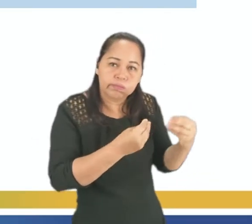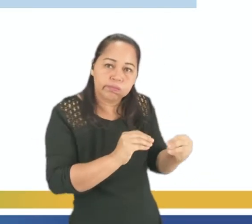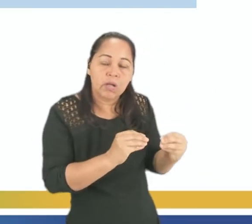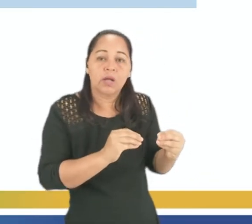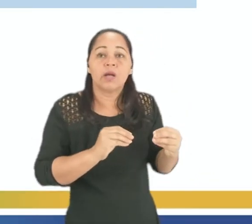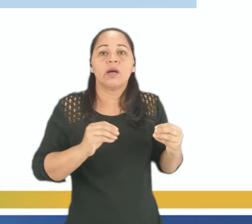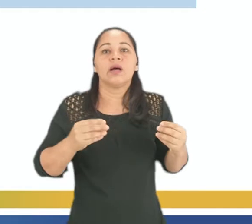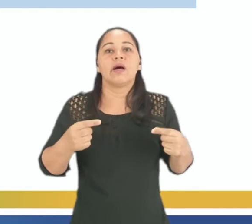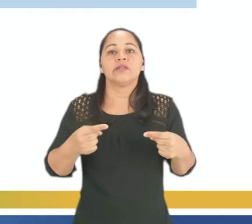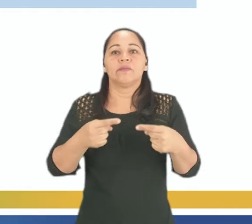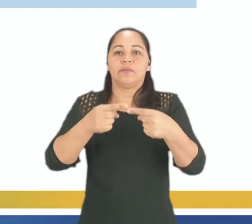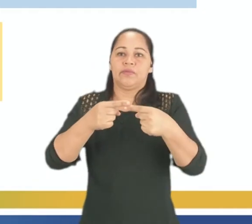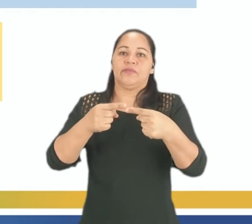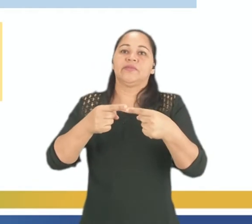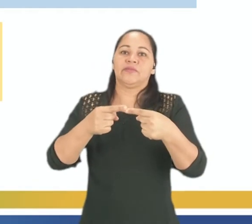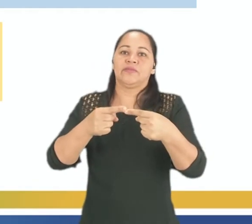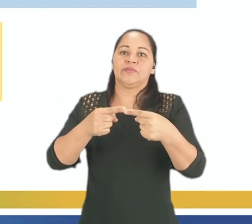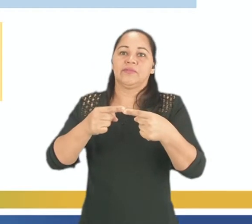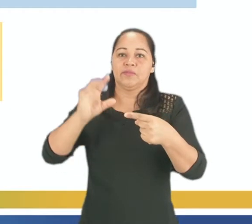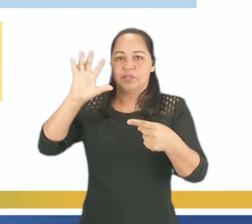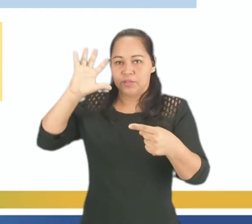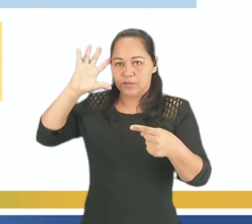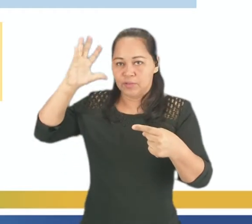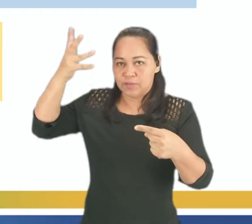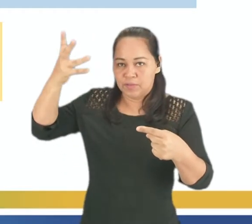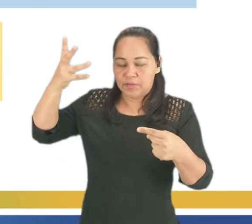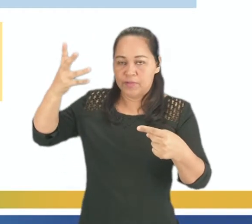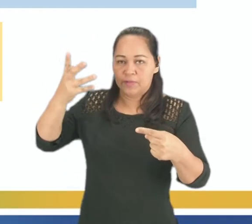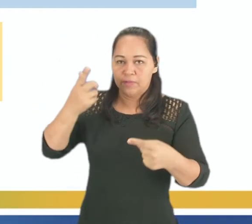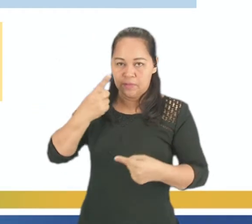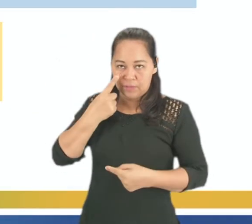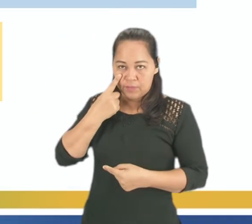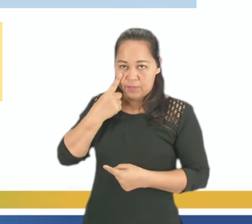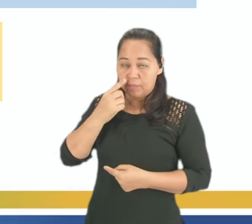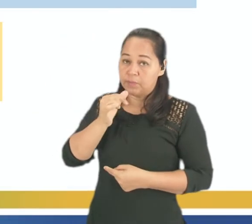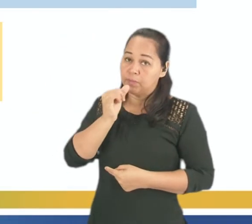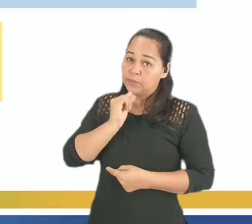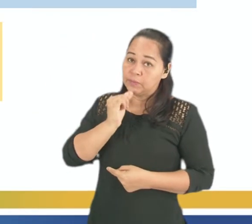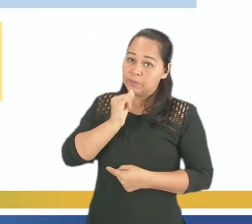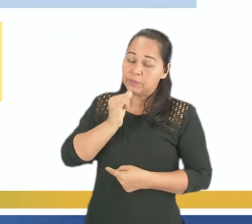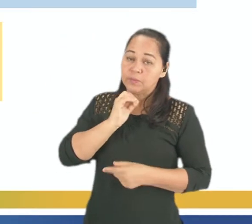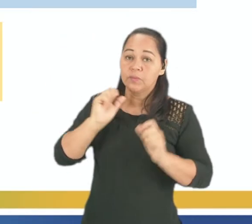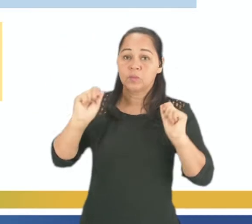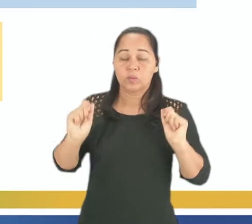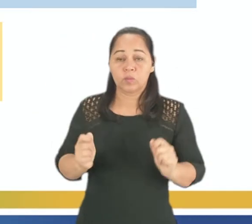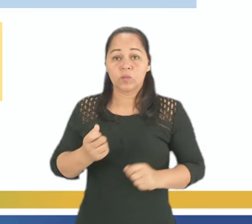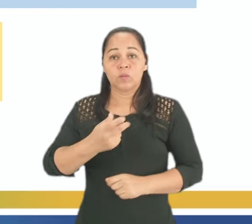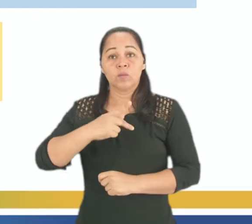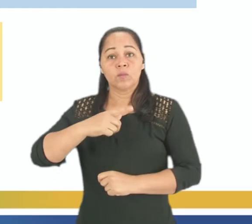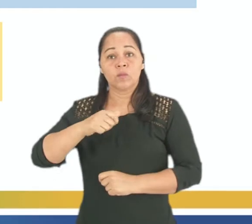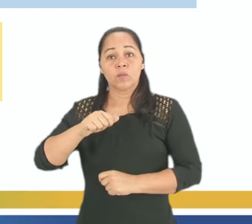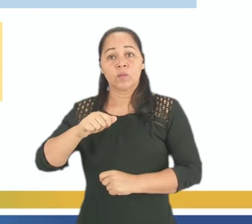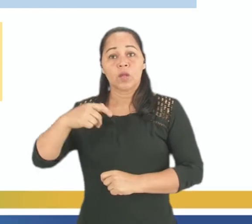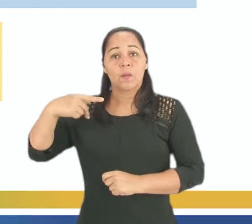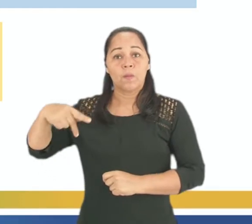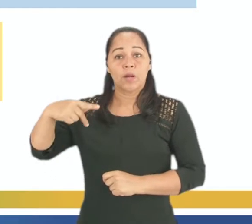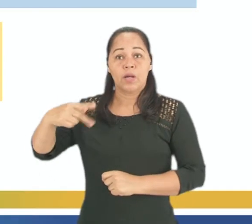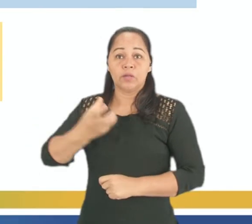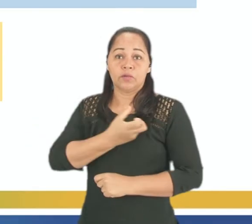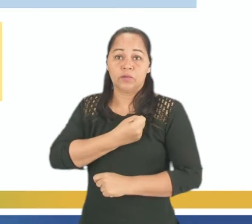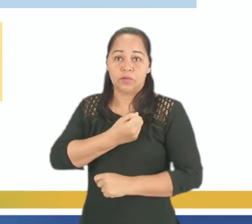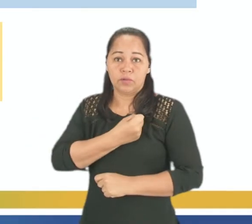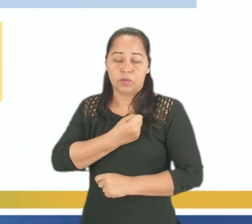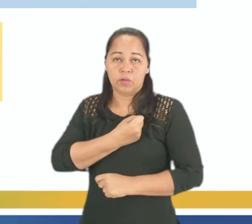cada vez mais próximo da solução. Por exemplo, você pode escolher pares ordenados cuja soma dos números seja